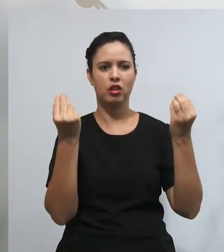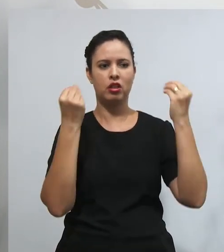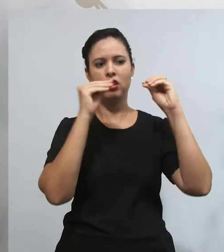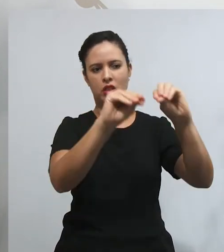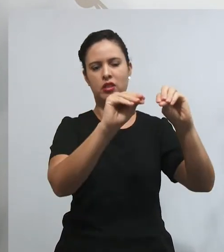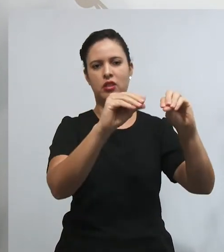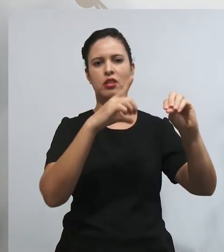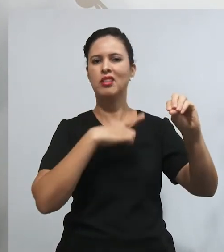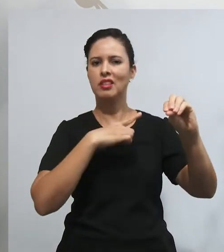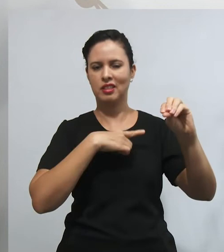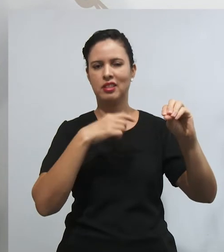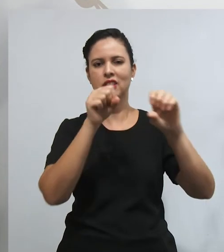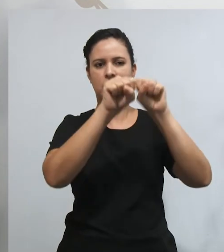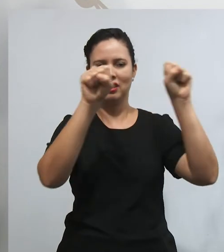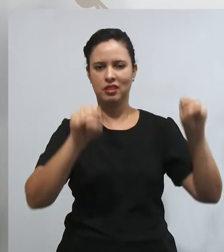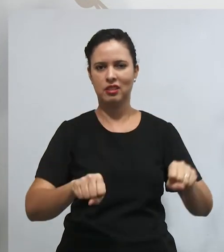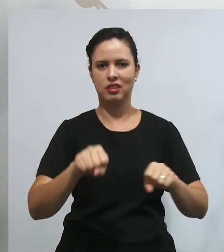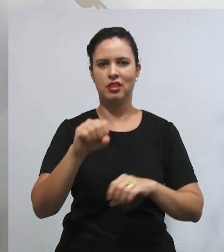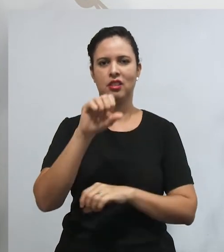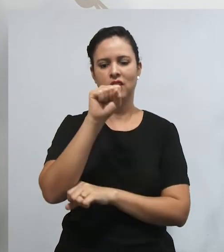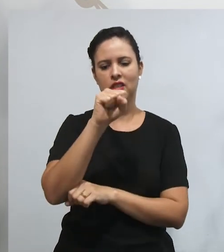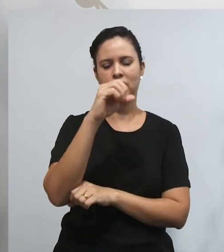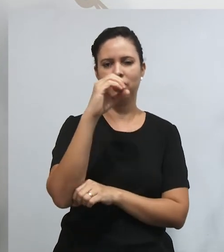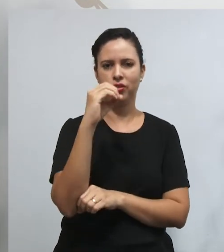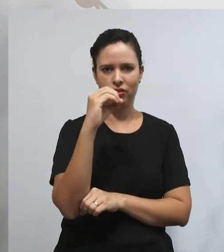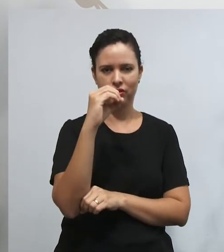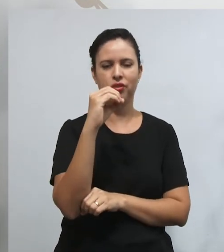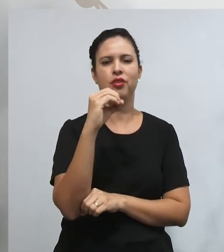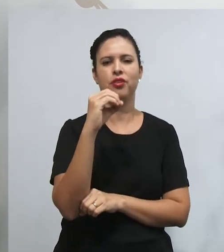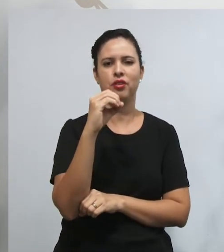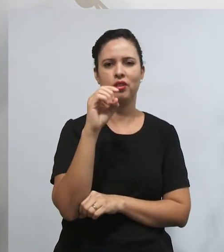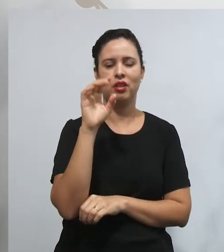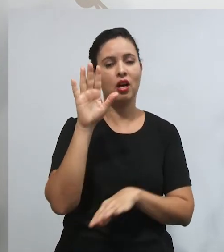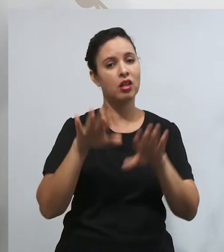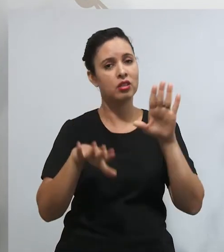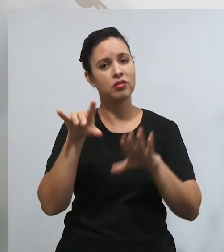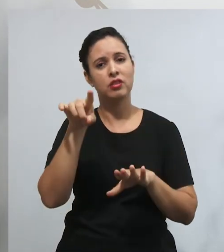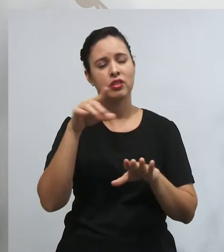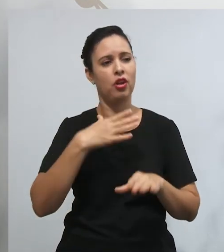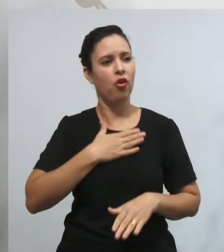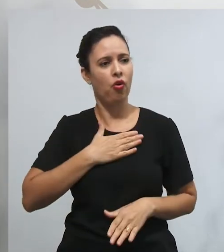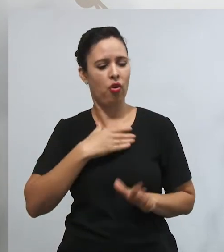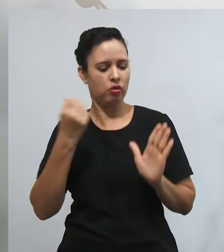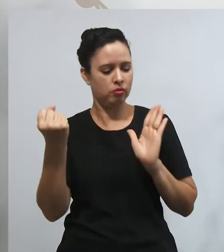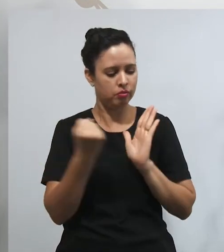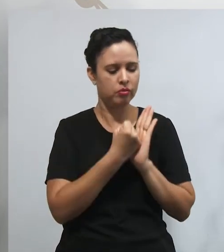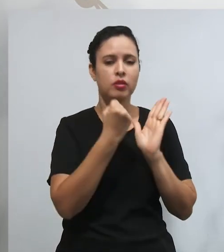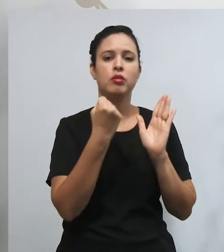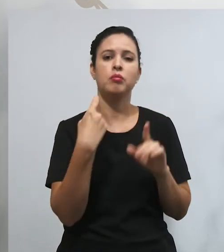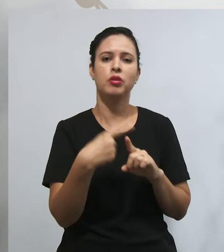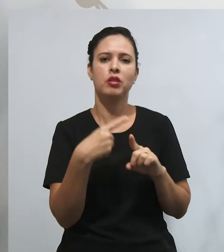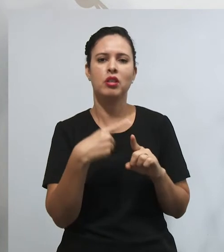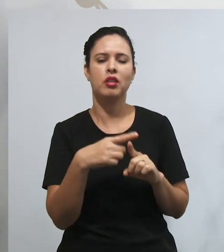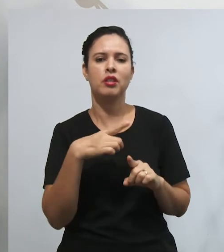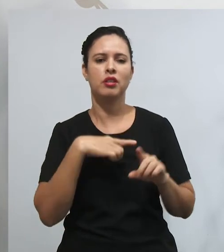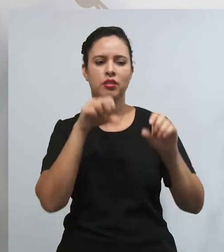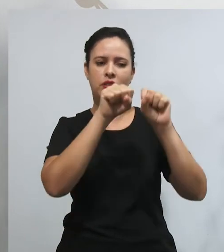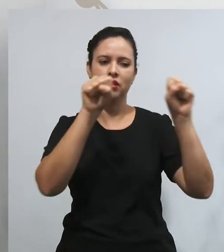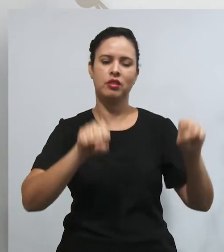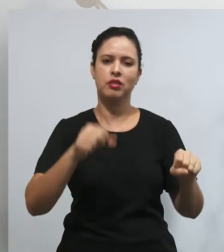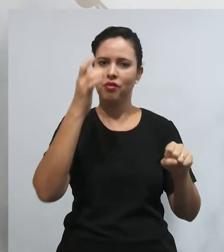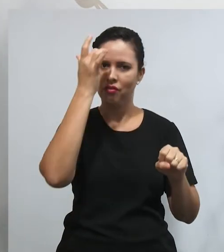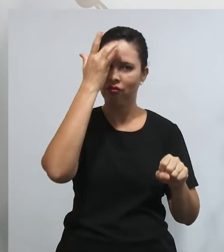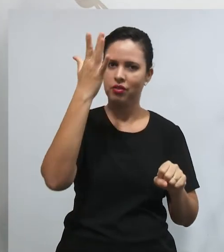sistemas operacionais diferentes e às vezes você acaba optando por aquela marca, por ela ter um sistema mais fácil de